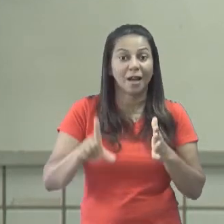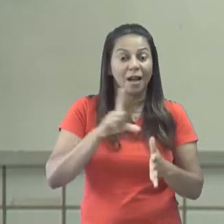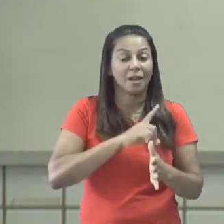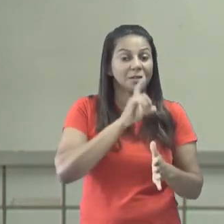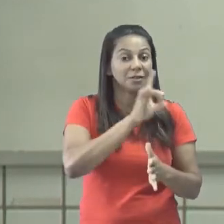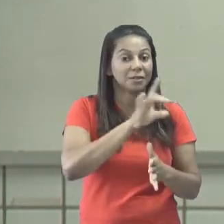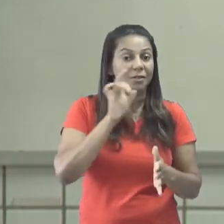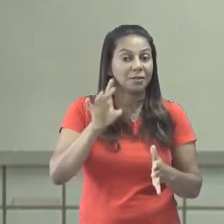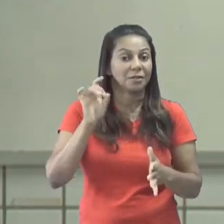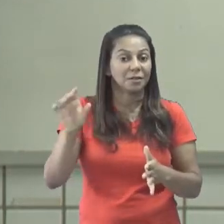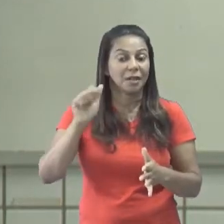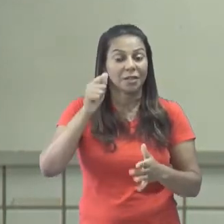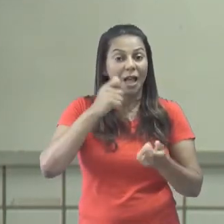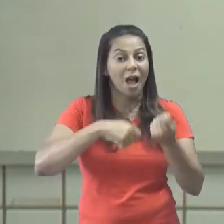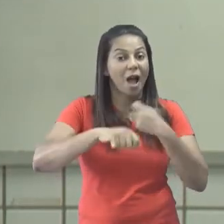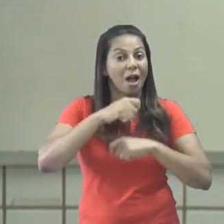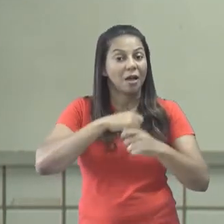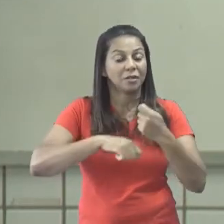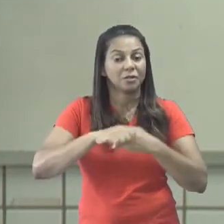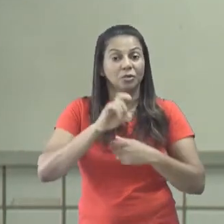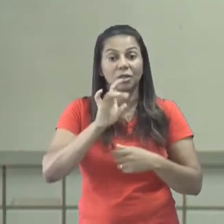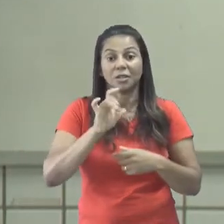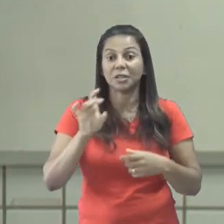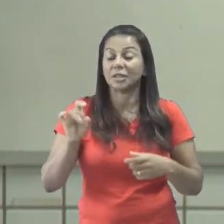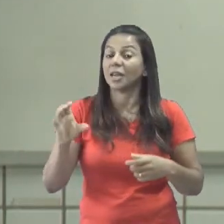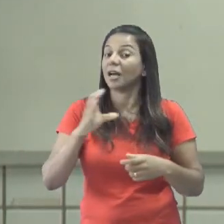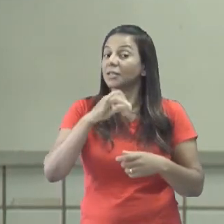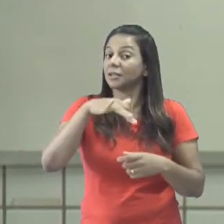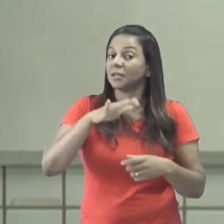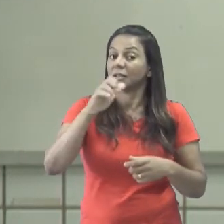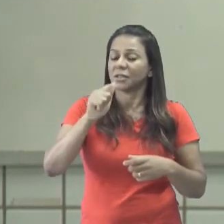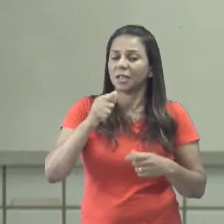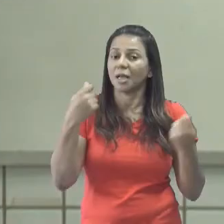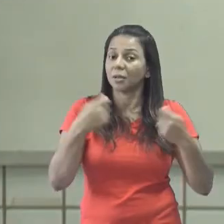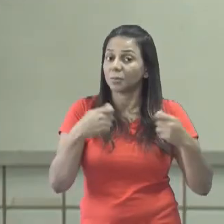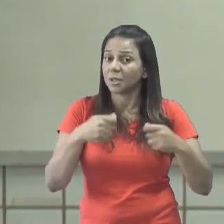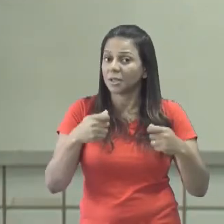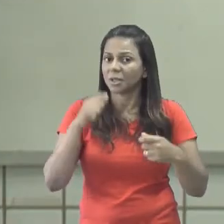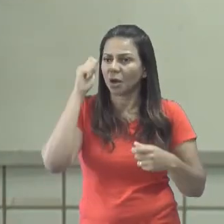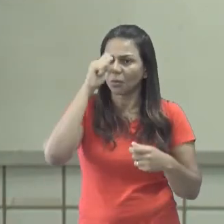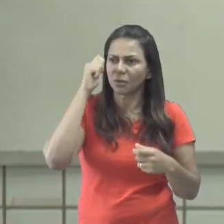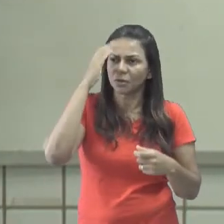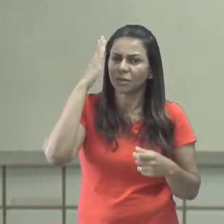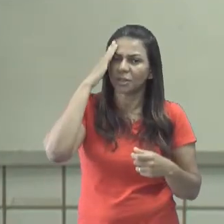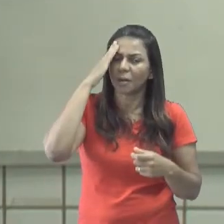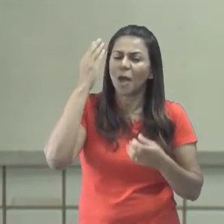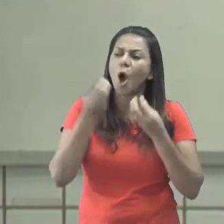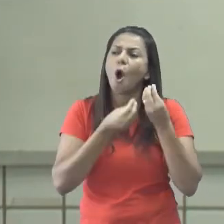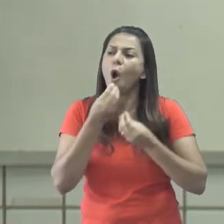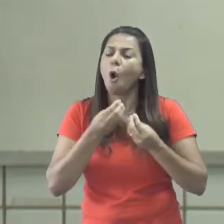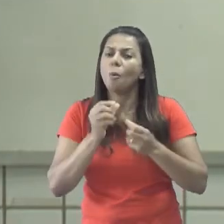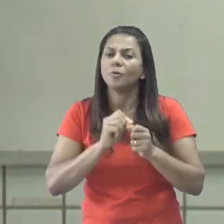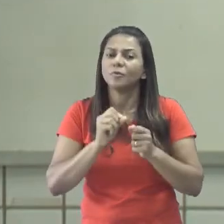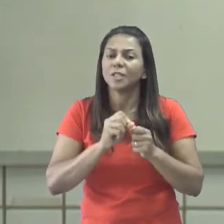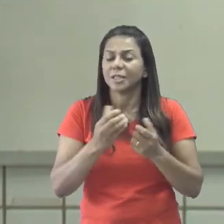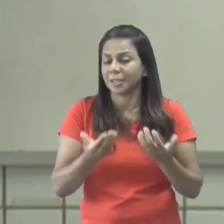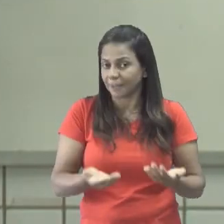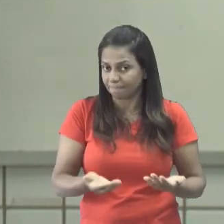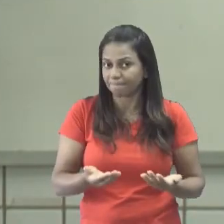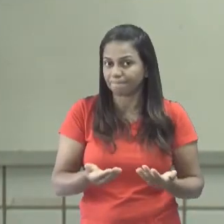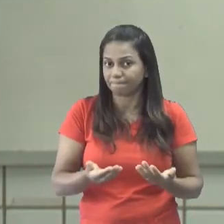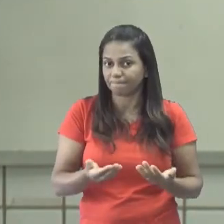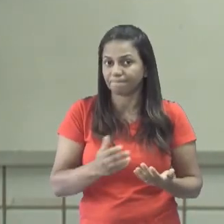cada ato ou de cada cena, porque é indispensável para que o ator saiba como ele deve